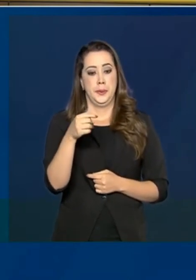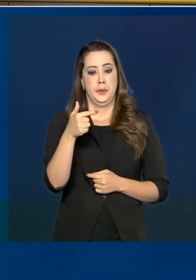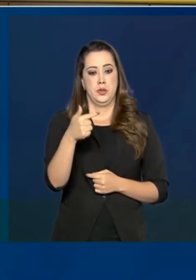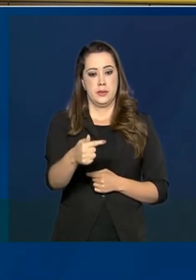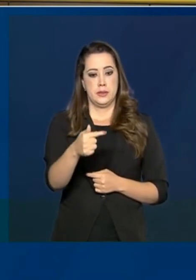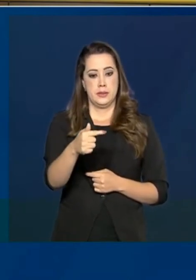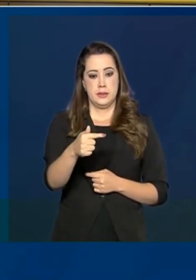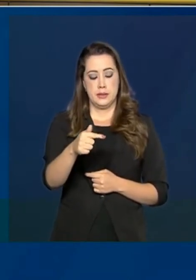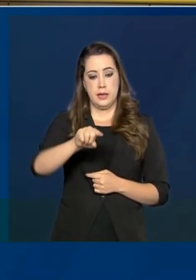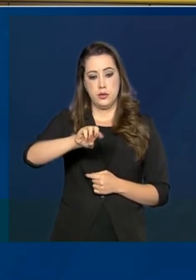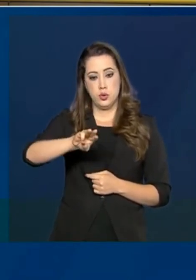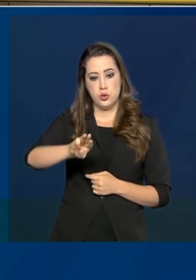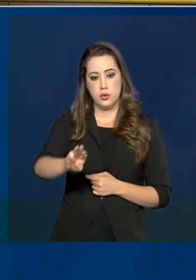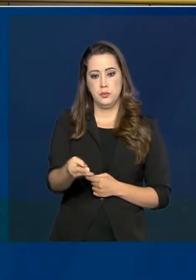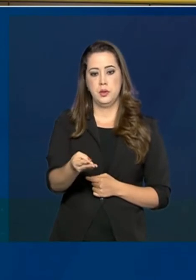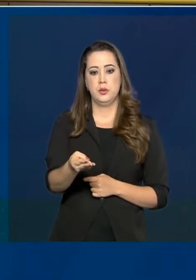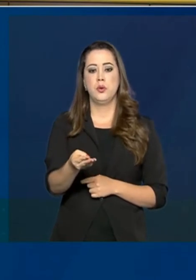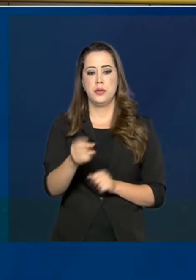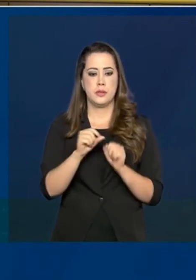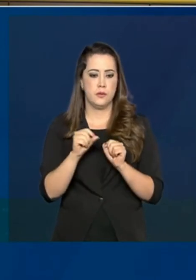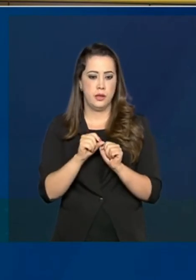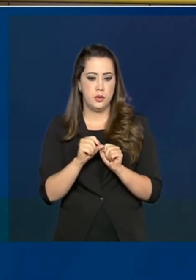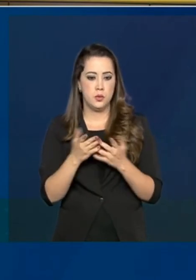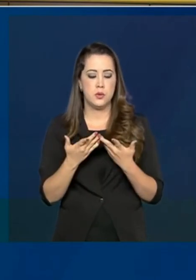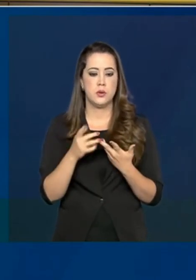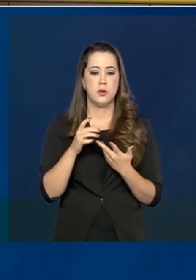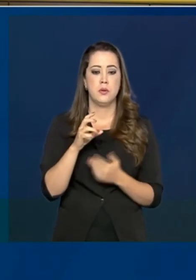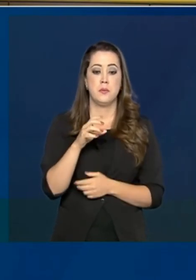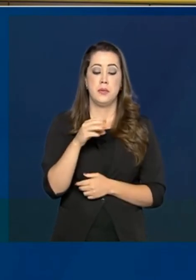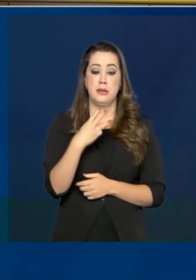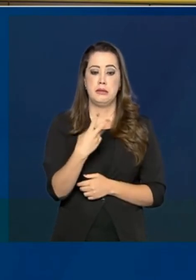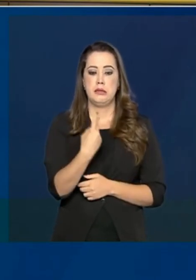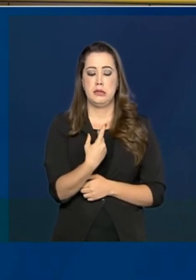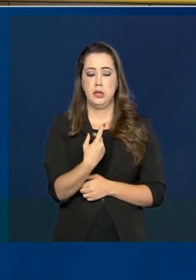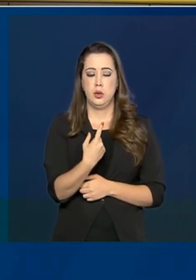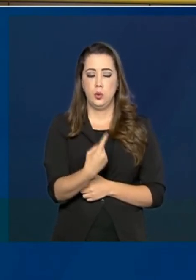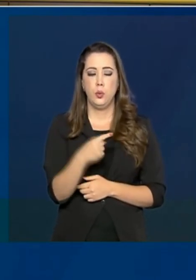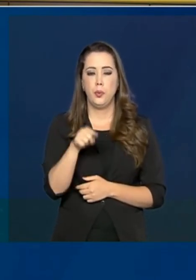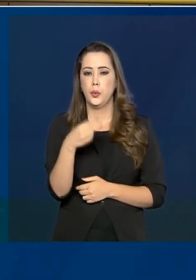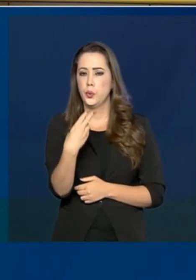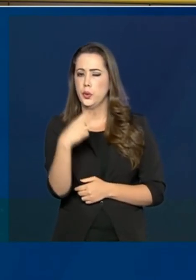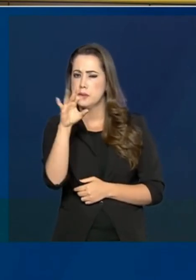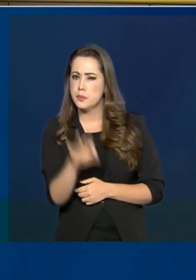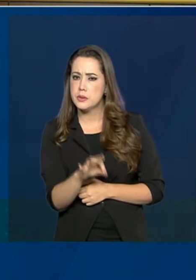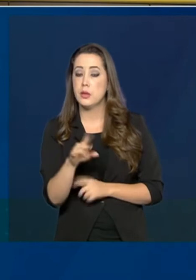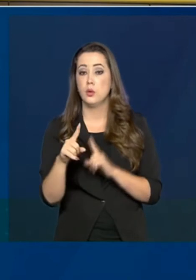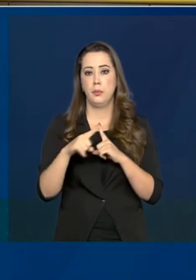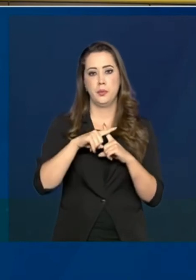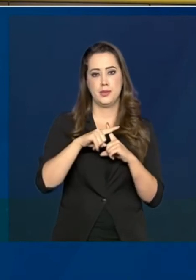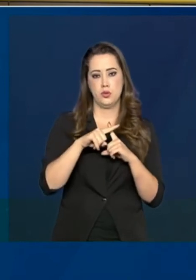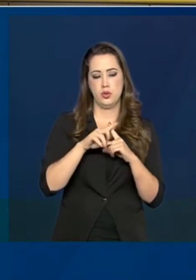7.506.299 exames sorológicos realizados, dos quais 31,2% foram positivos. Ou